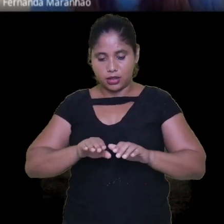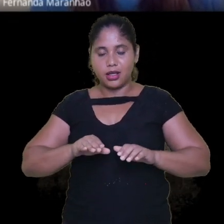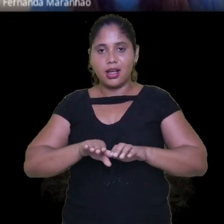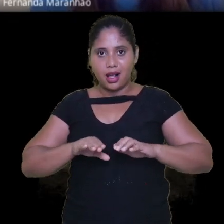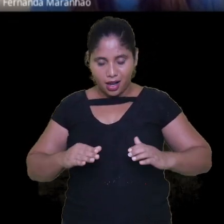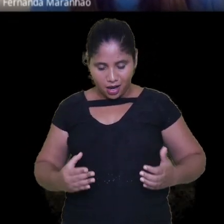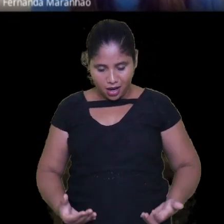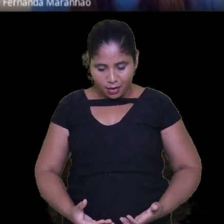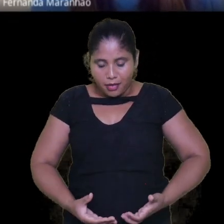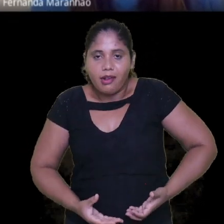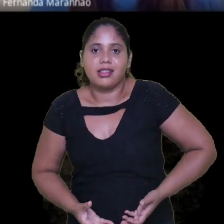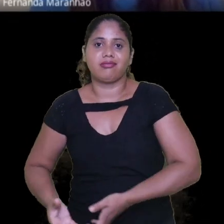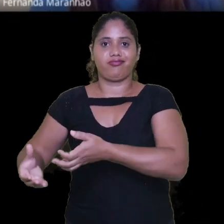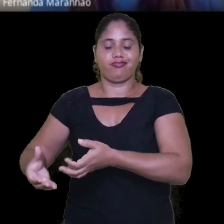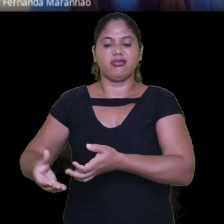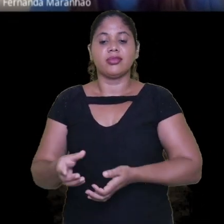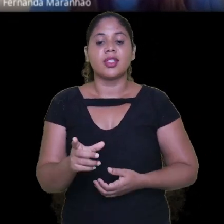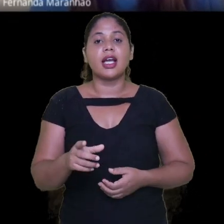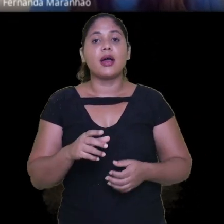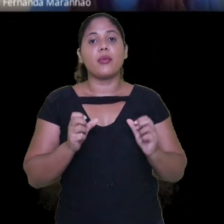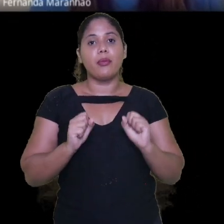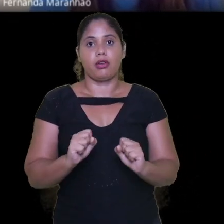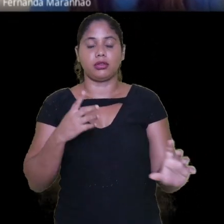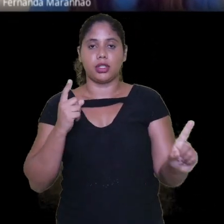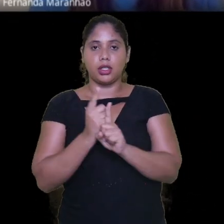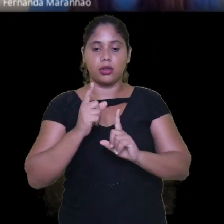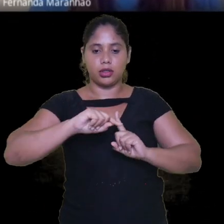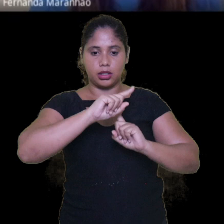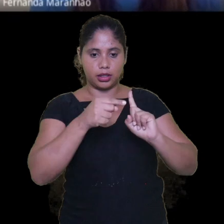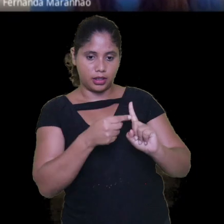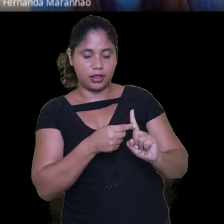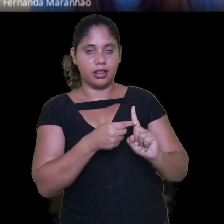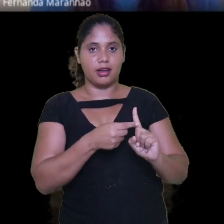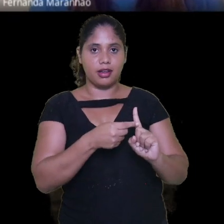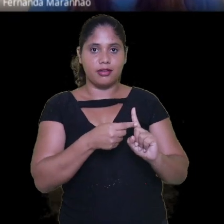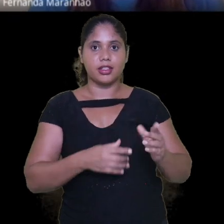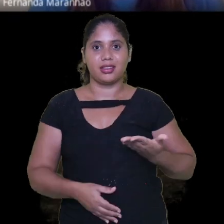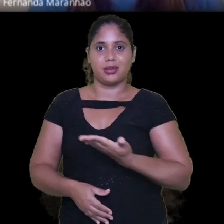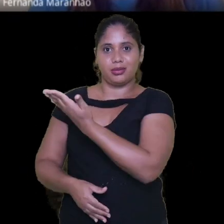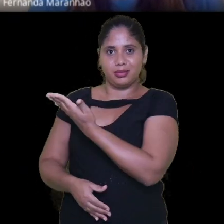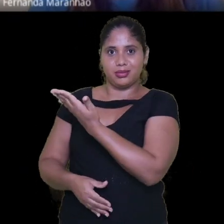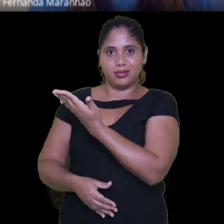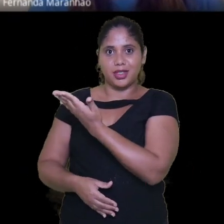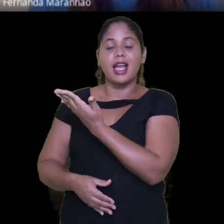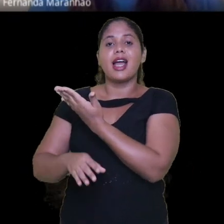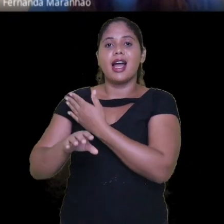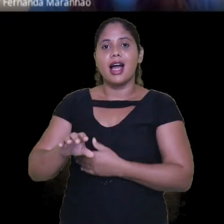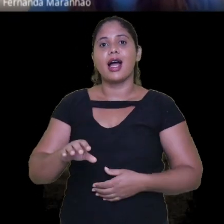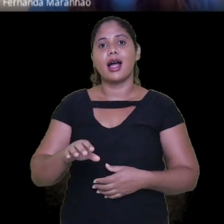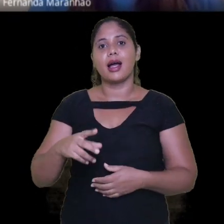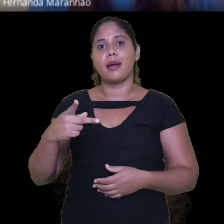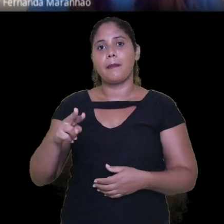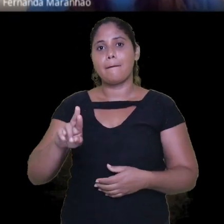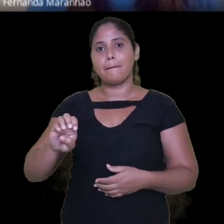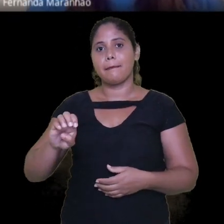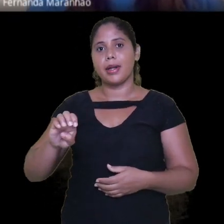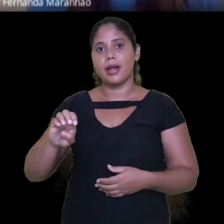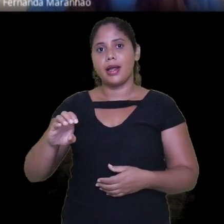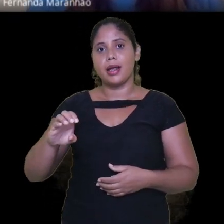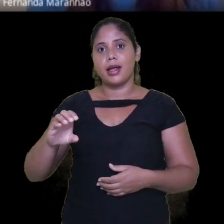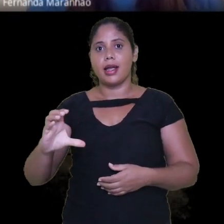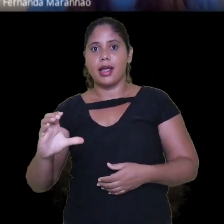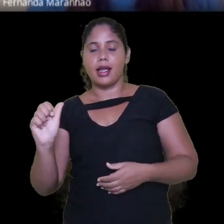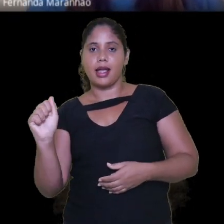sem proteinúria, sem sinais de lesão em órgão-alvo, nem laboratoriais, nem sintomas clínicos. A eclâmpsia é